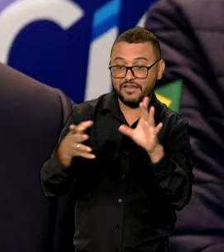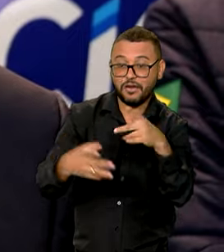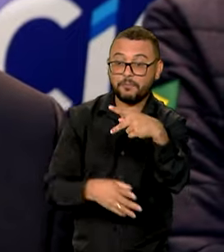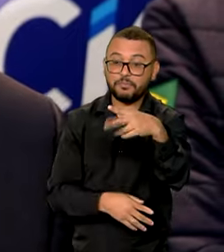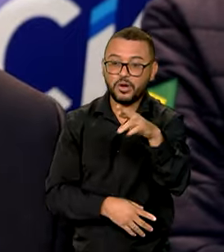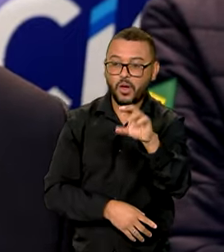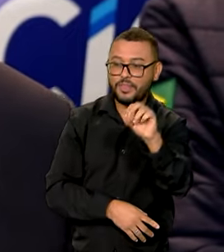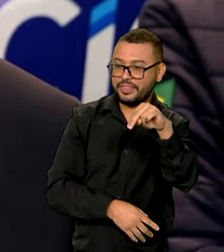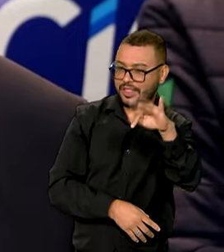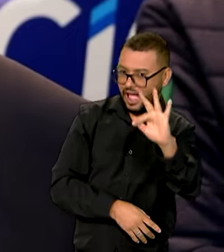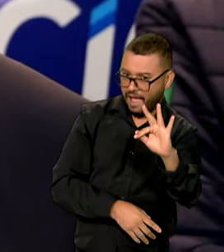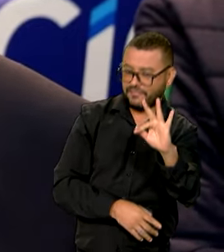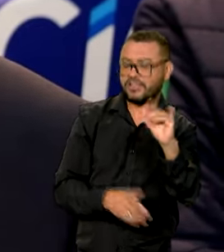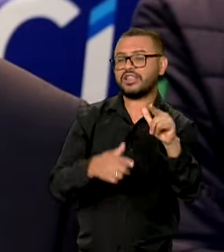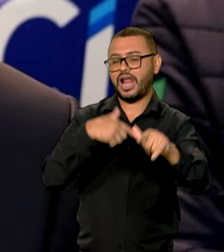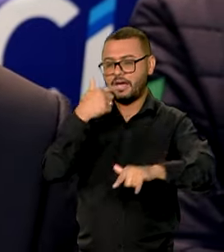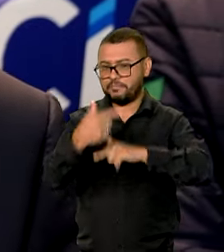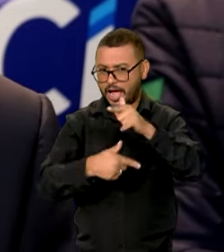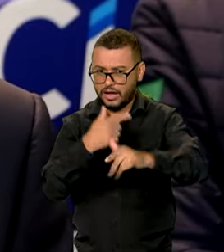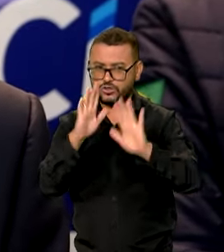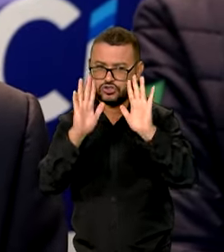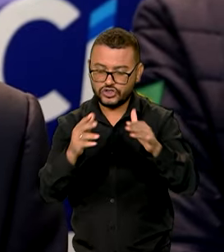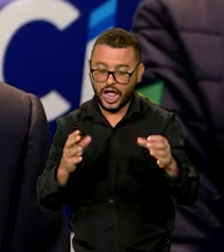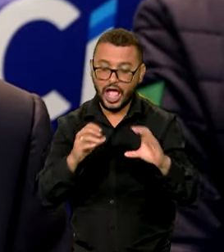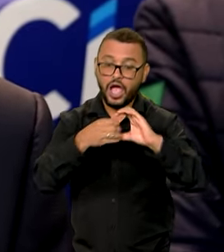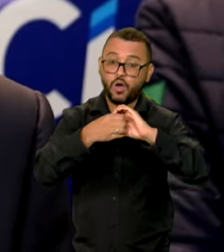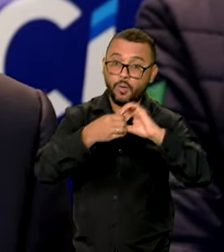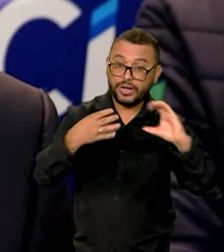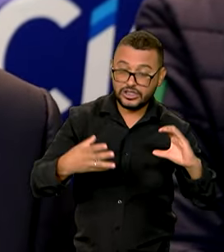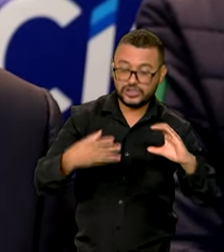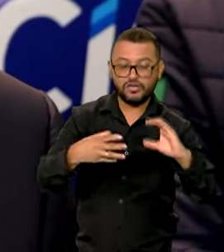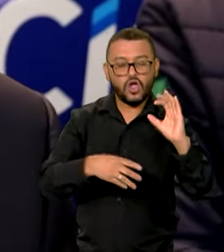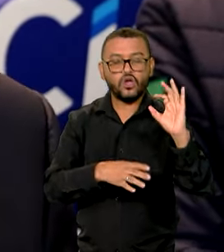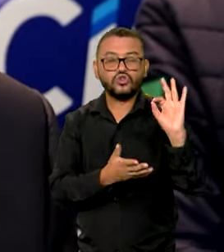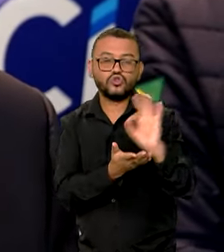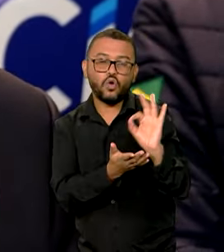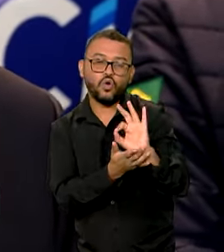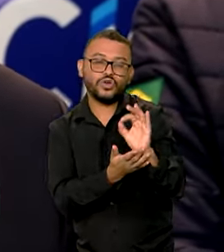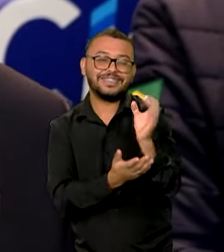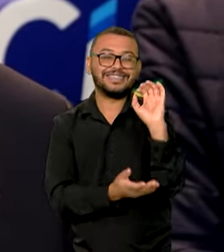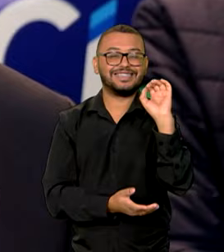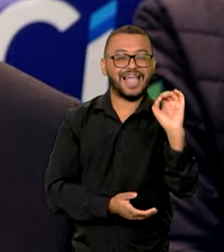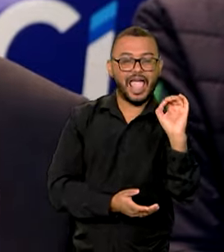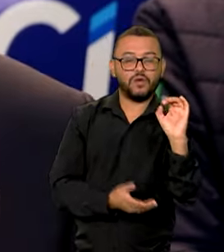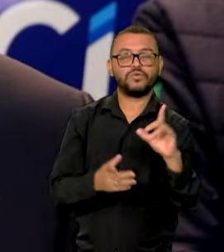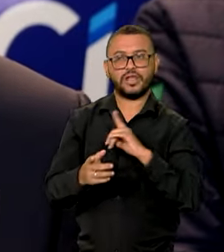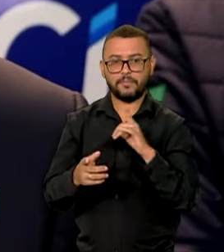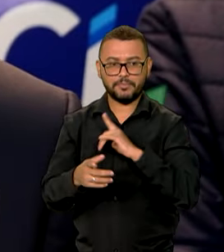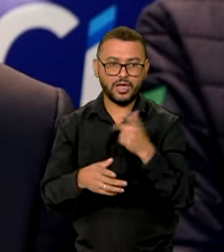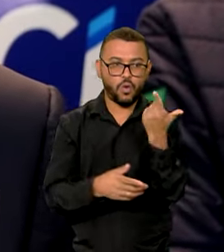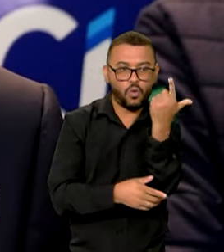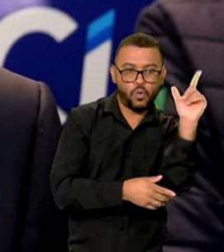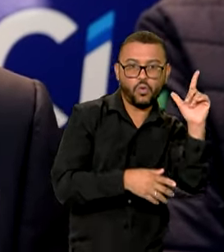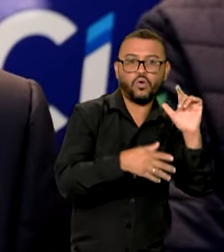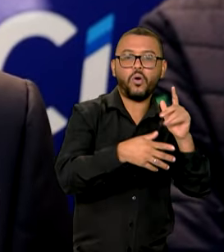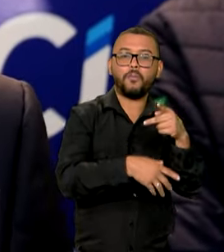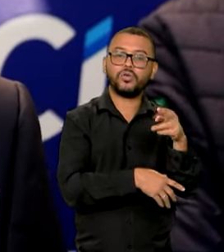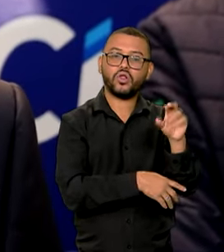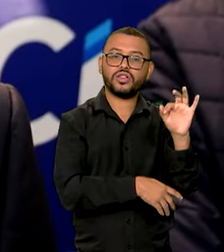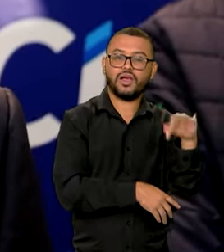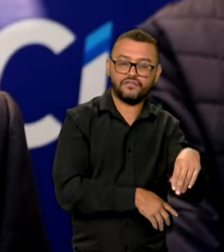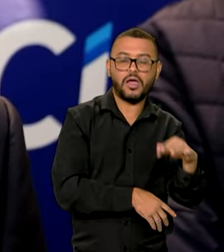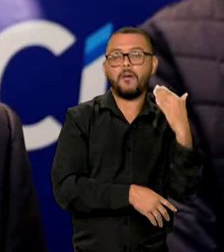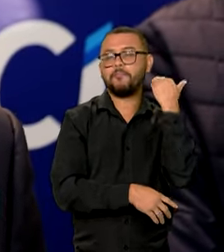está em operação, inclusive com as cooperativas, com juro zero. Liberado o Pronamp, já está em operação.